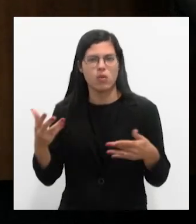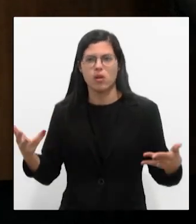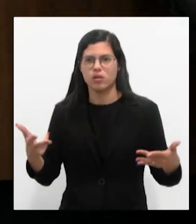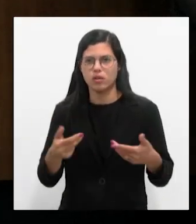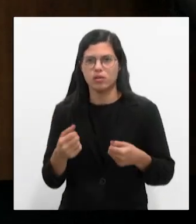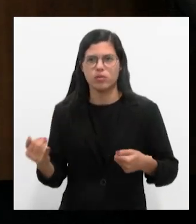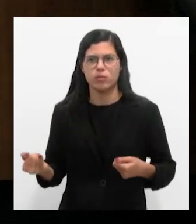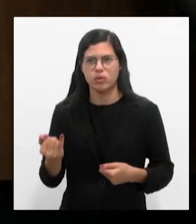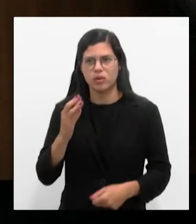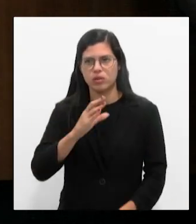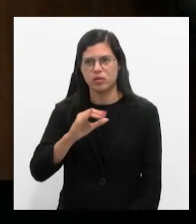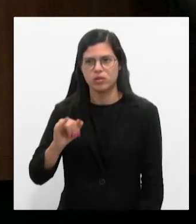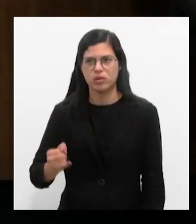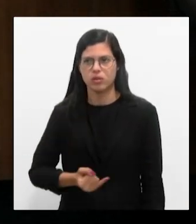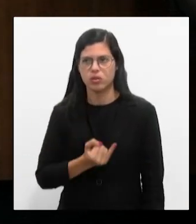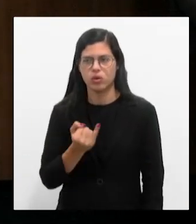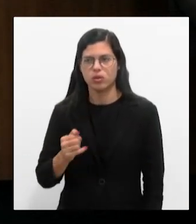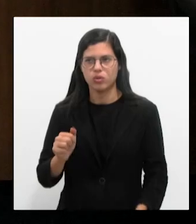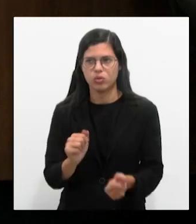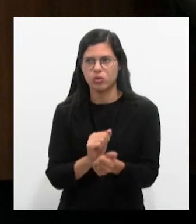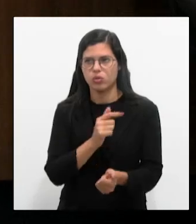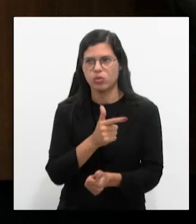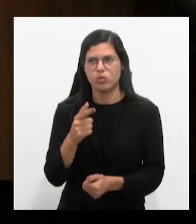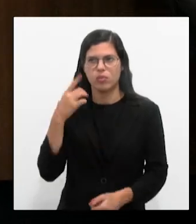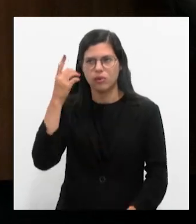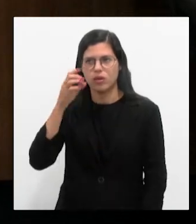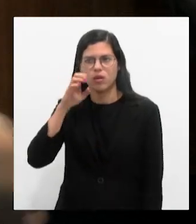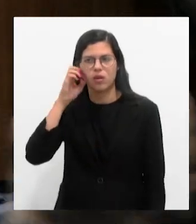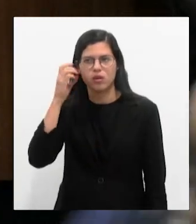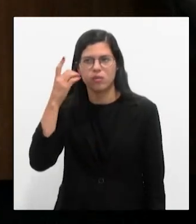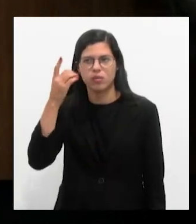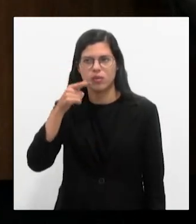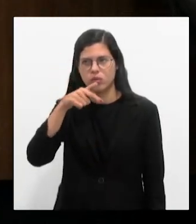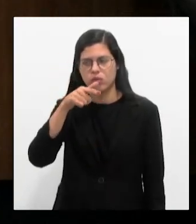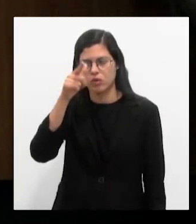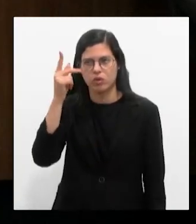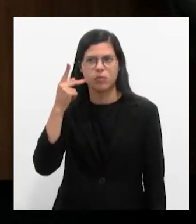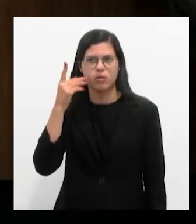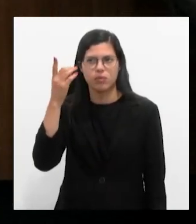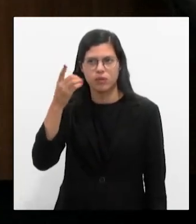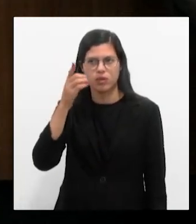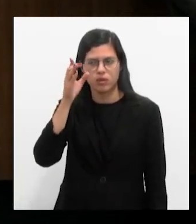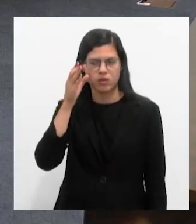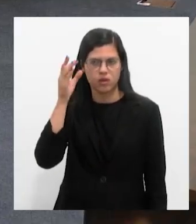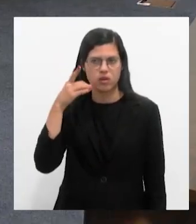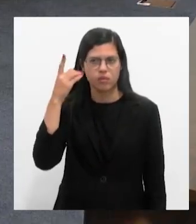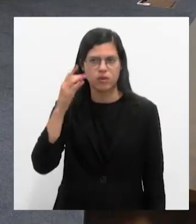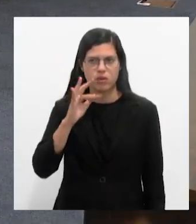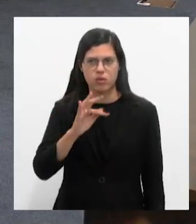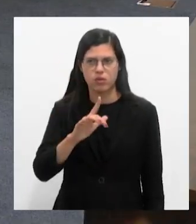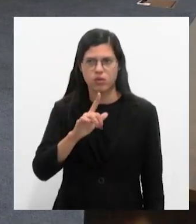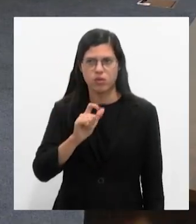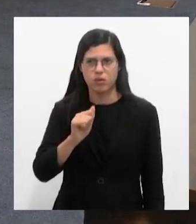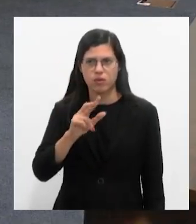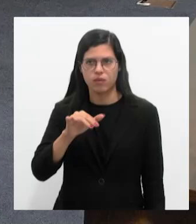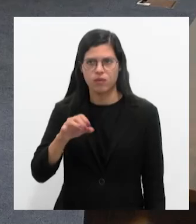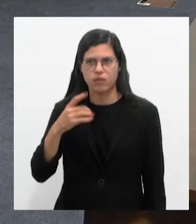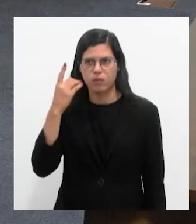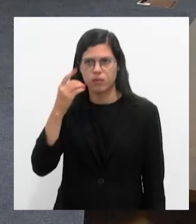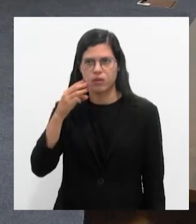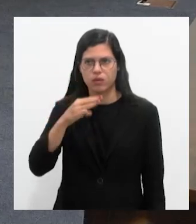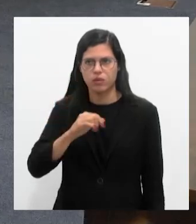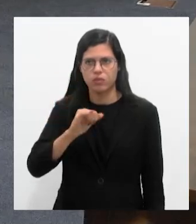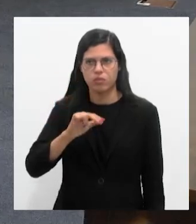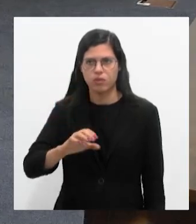da CCJ, ao lado dos demais colegas, deputada Élica, deputado Luiz Paulo, deputada Célia, deputado Serafine, deputado Carlos Mink,